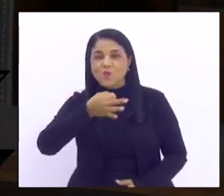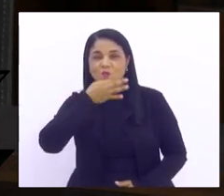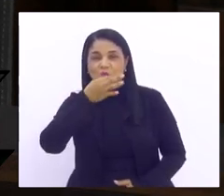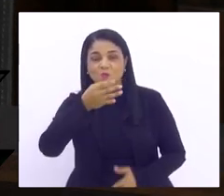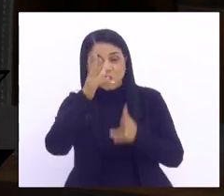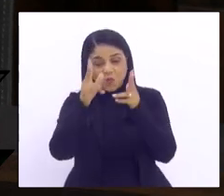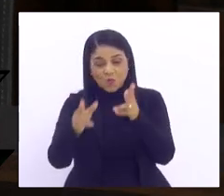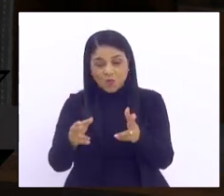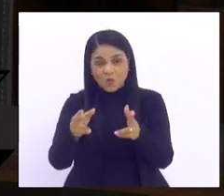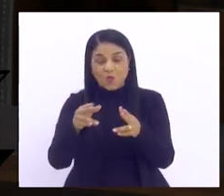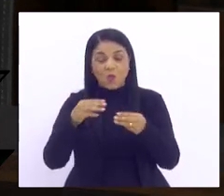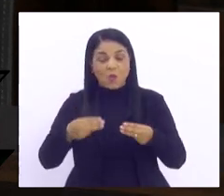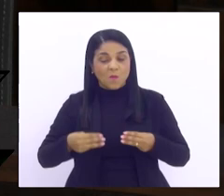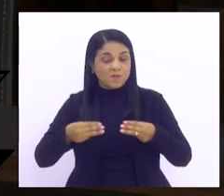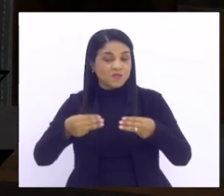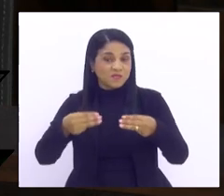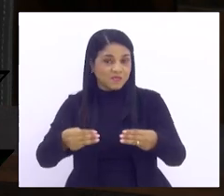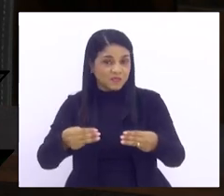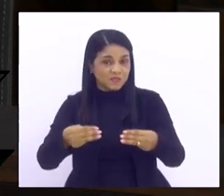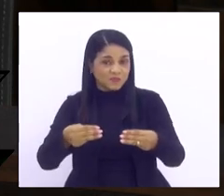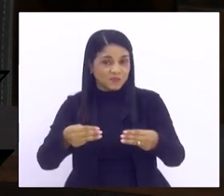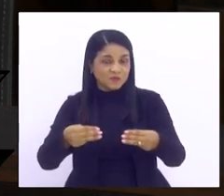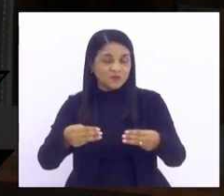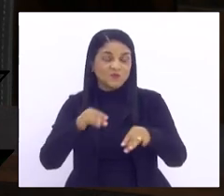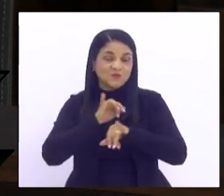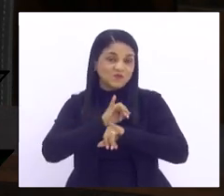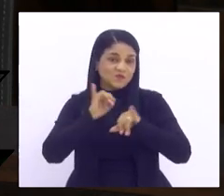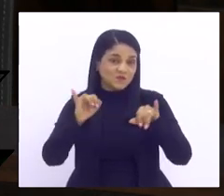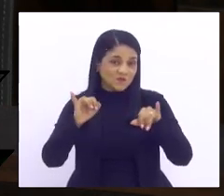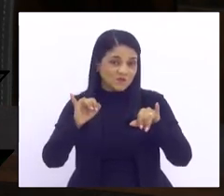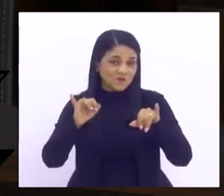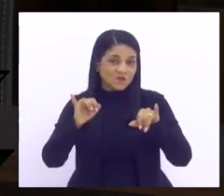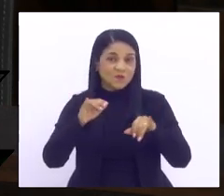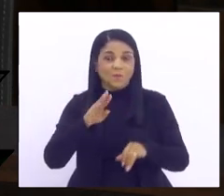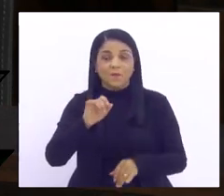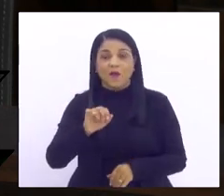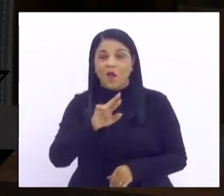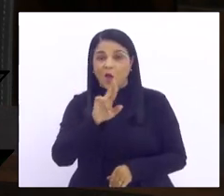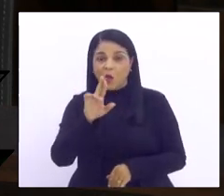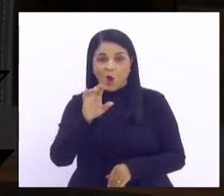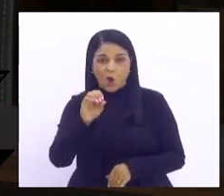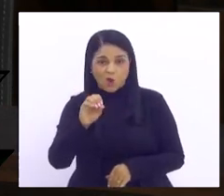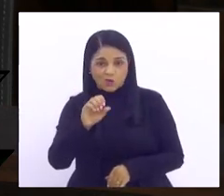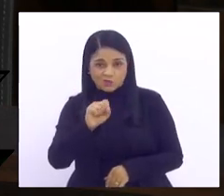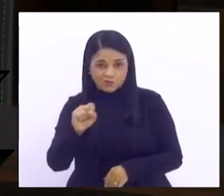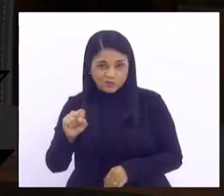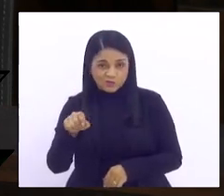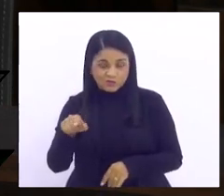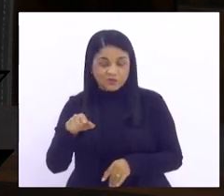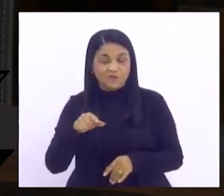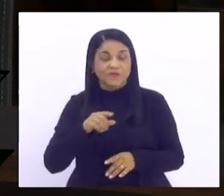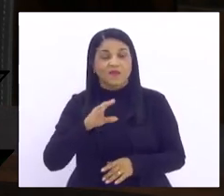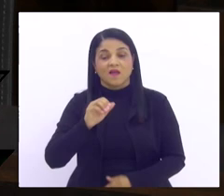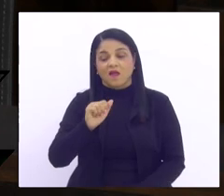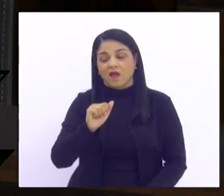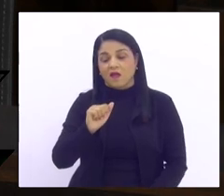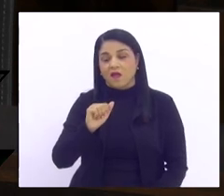havia afirmado no habeas corpus, ou seja, o habeas corpus, que serve para um caso